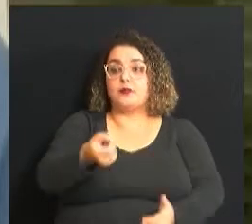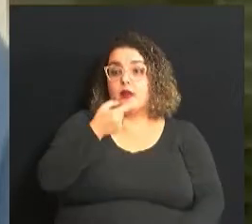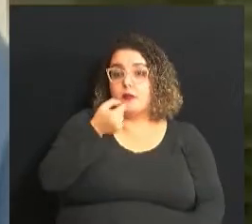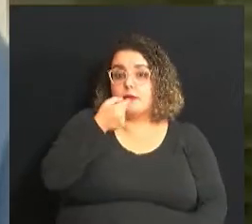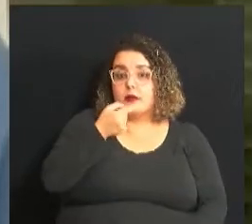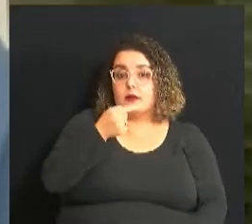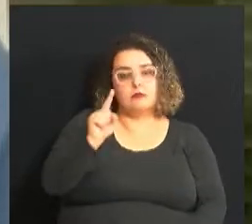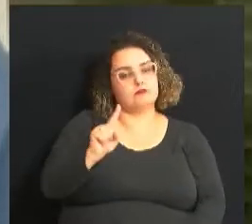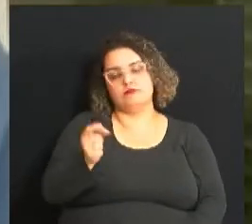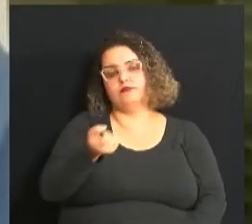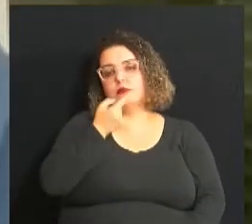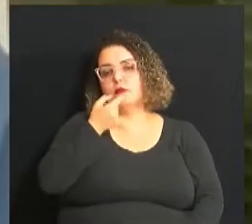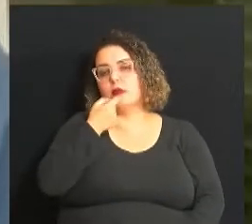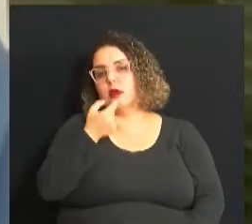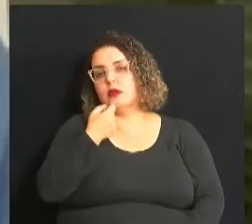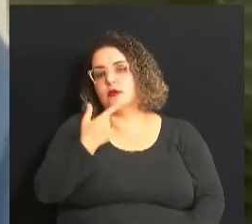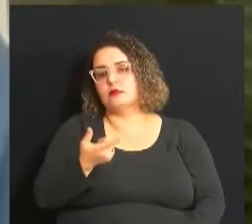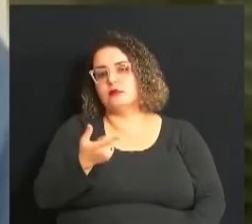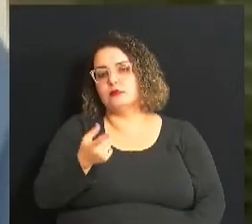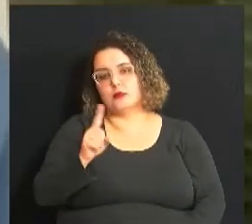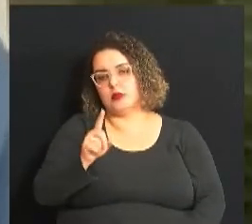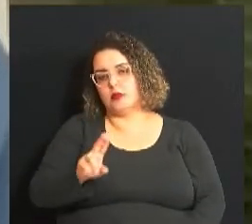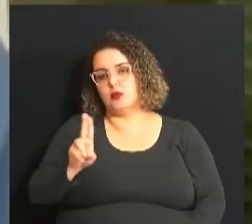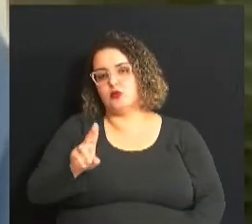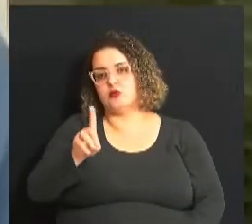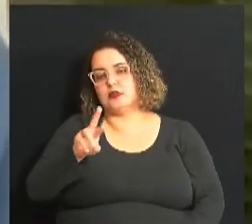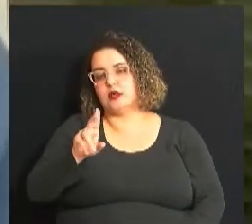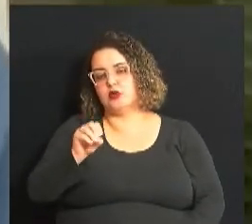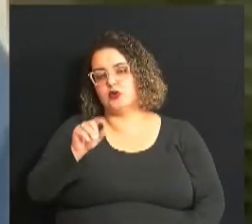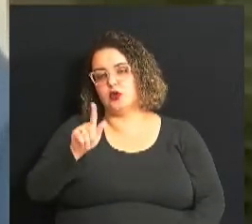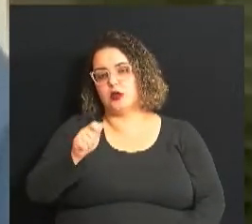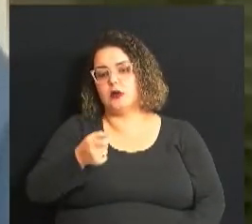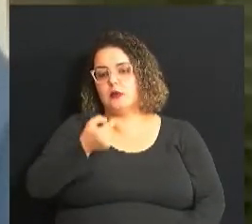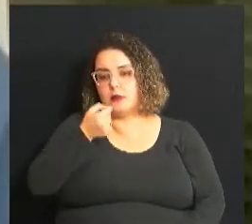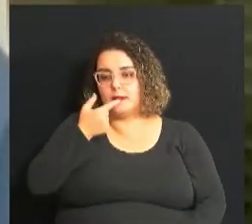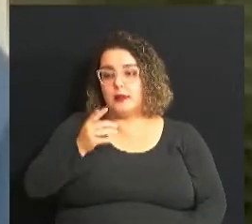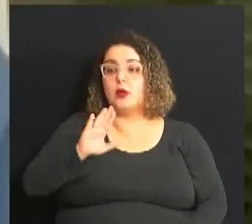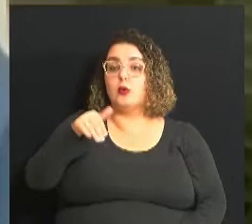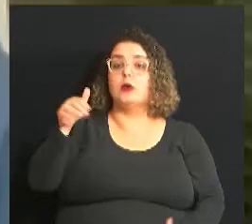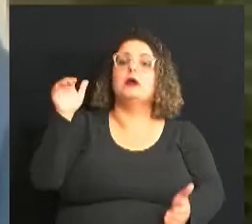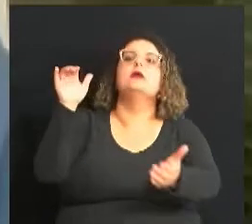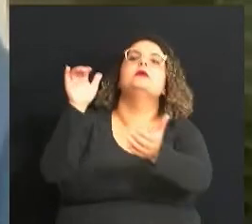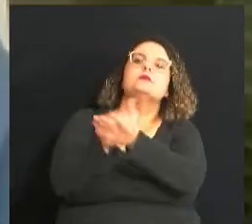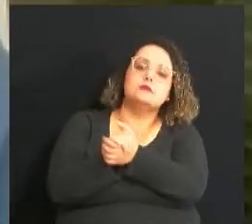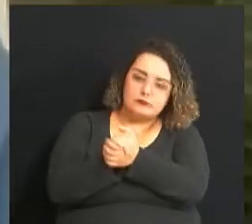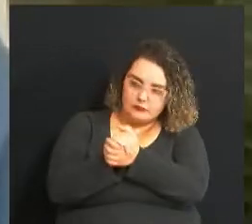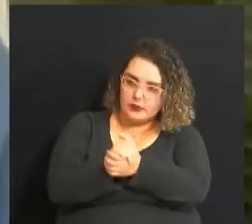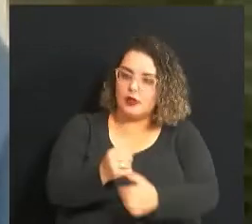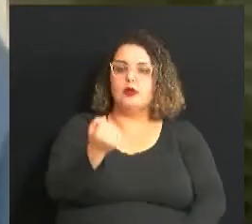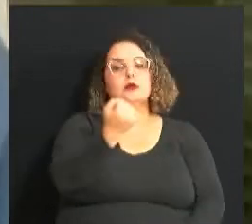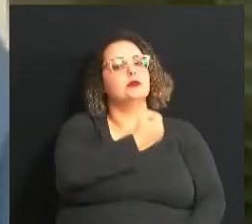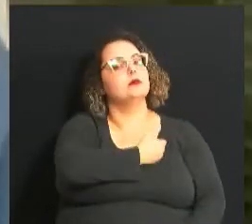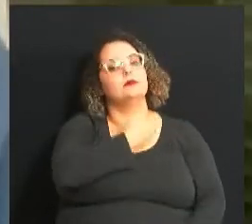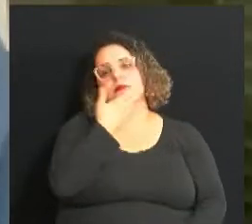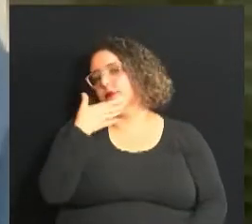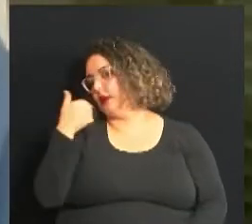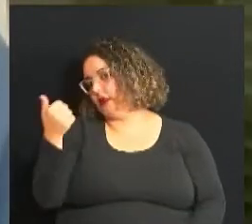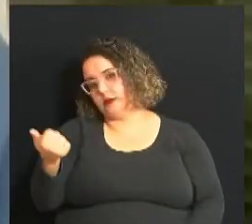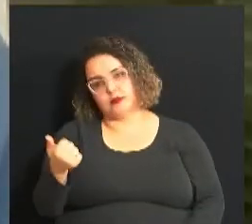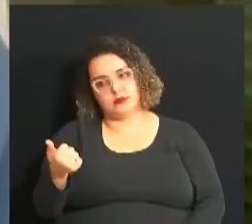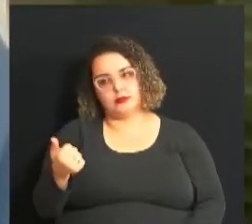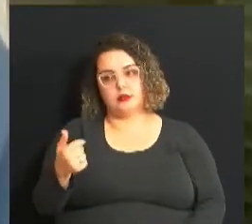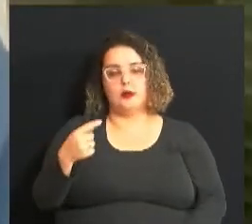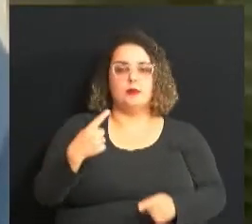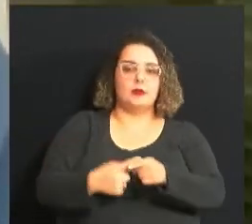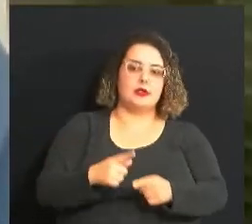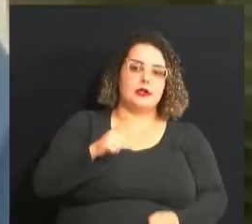toma. Ele não faz esse uso. Quando o indivíduo é casado, os números são muito melhores. Porque ele tem a esposa